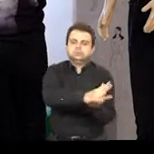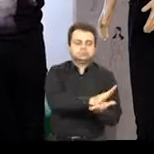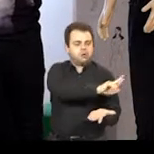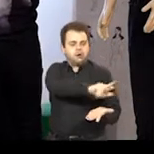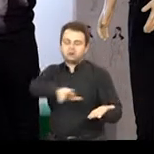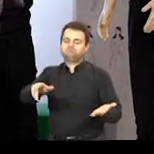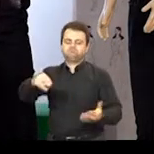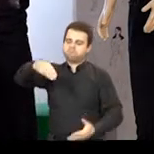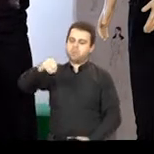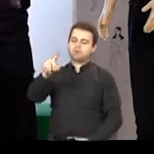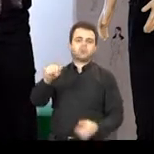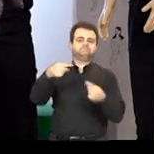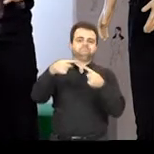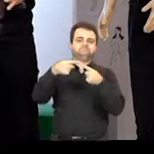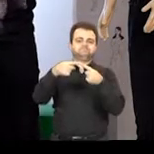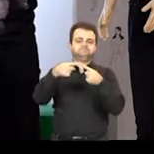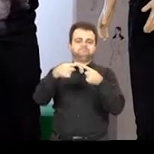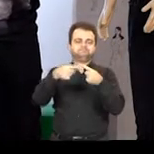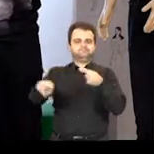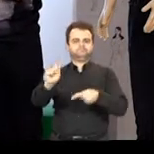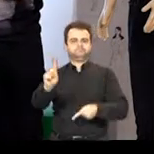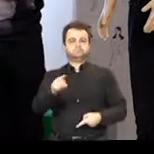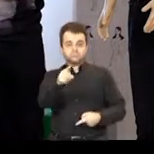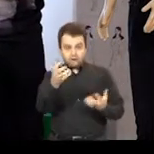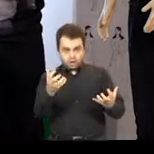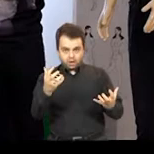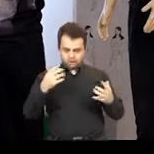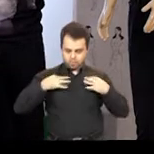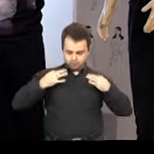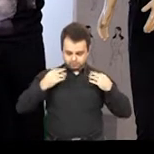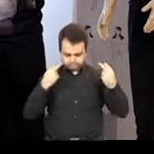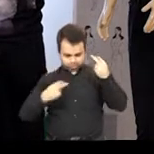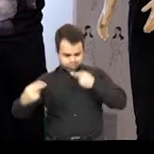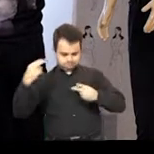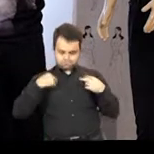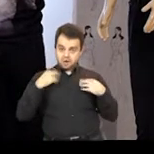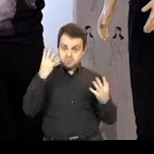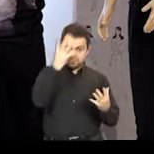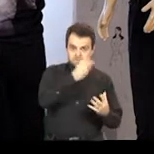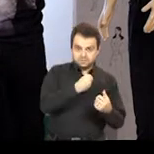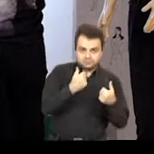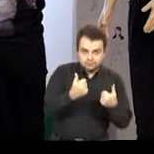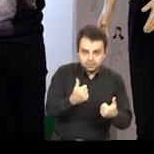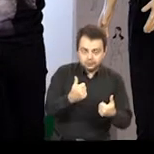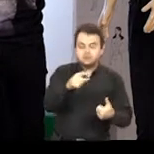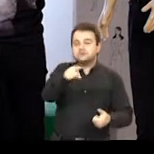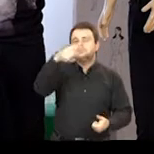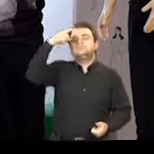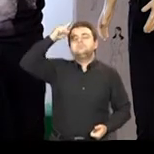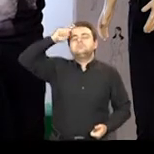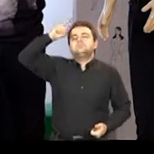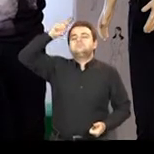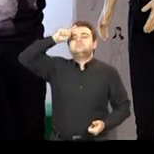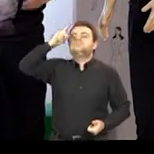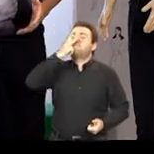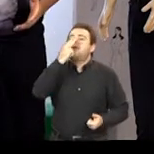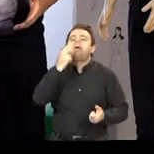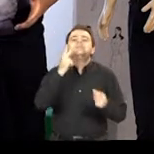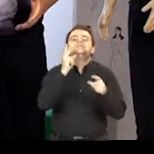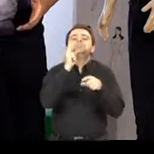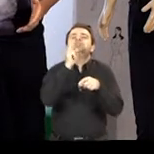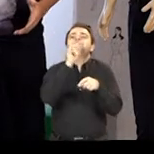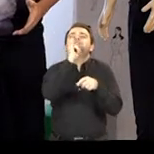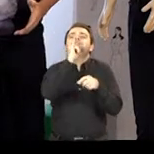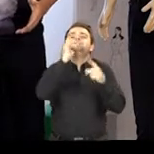Então, se você quer estar sempre bonito ou bonita, vista-se todos os dias de